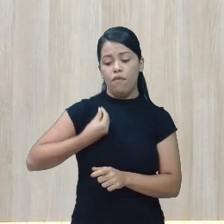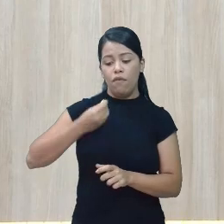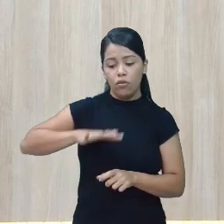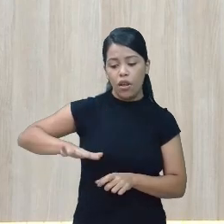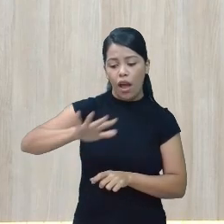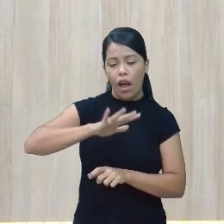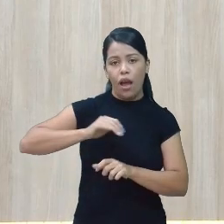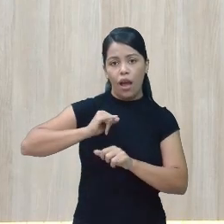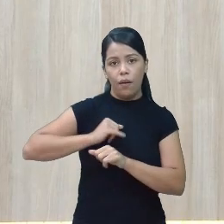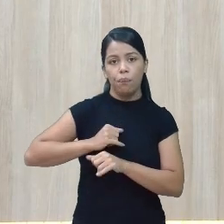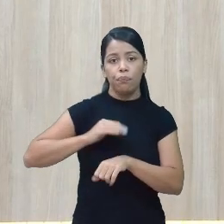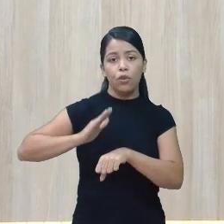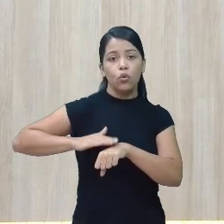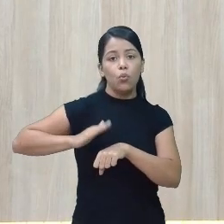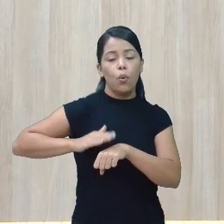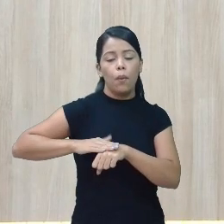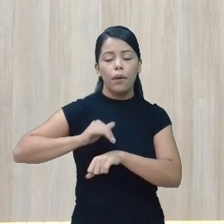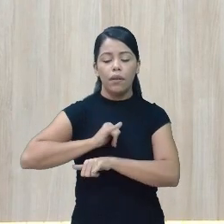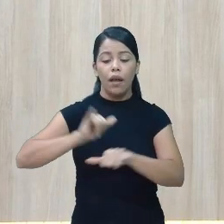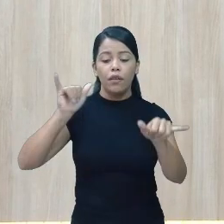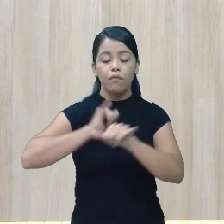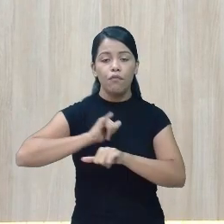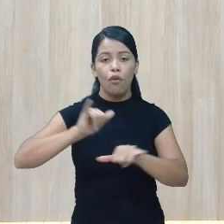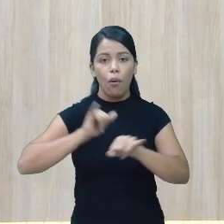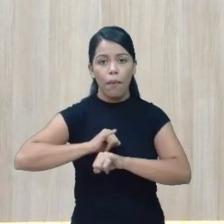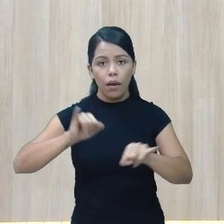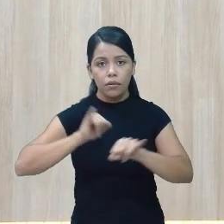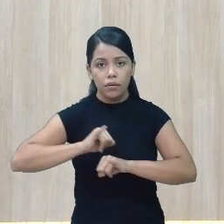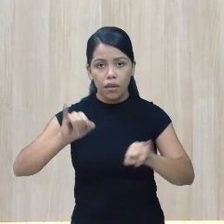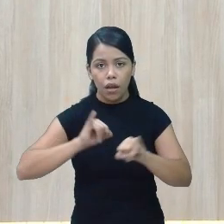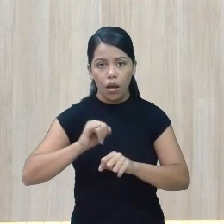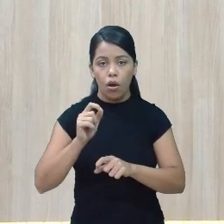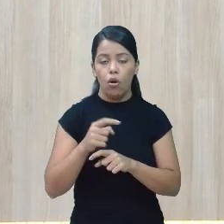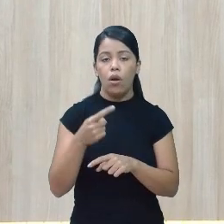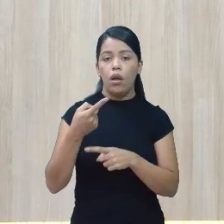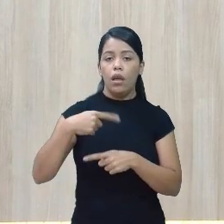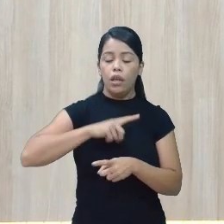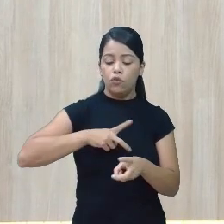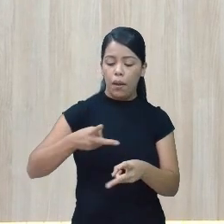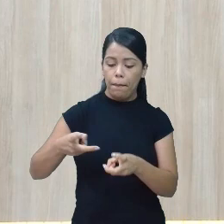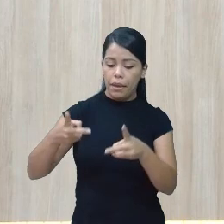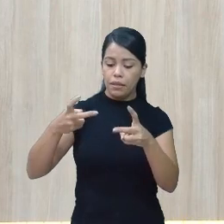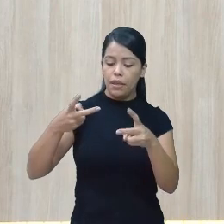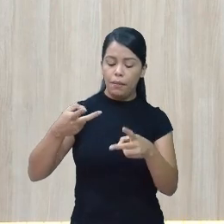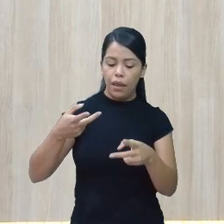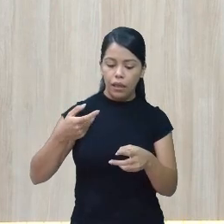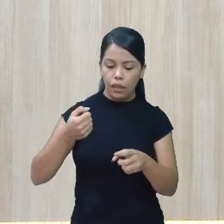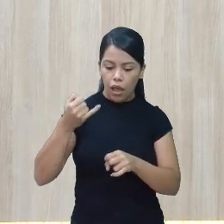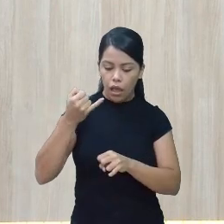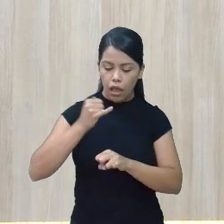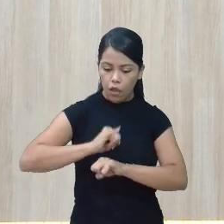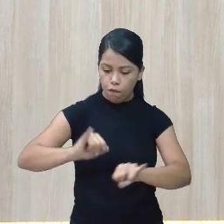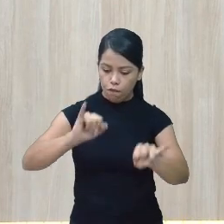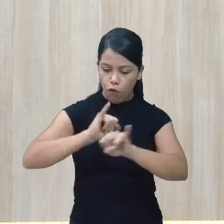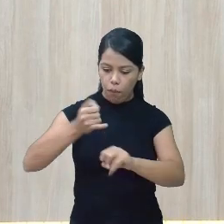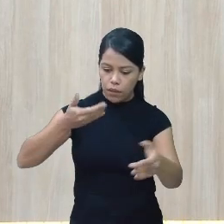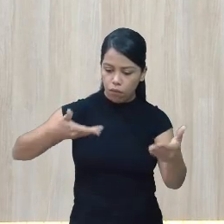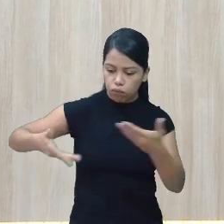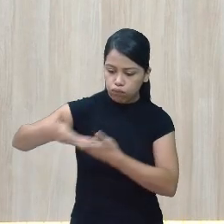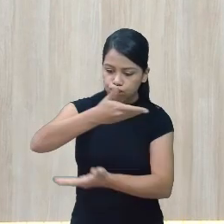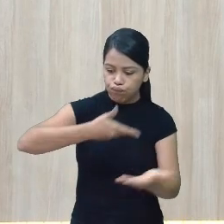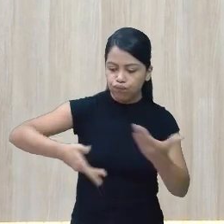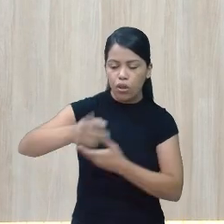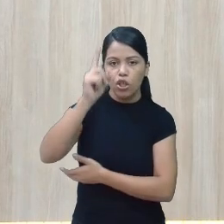Informação, porque a gente vai perceber que essas informações que circulam o nosso dia a dia, sejam as informações que vocês